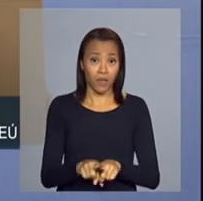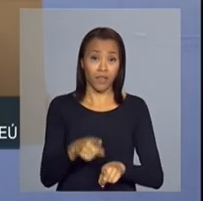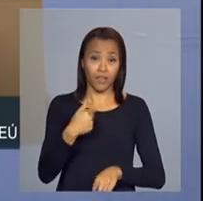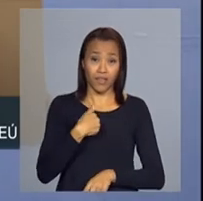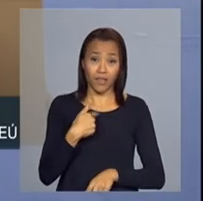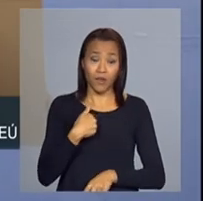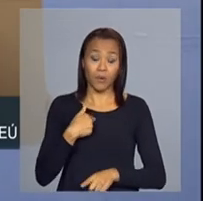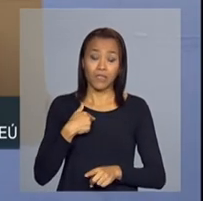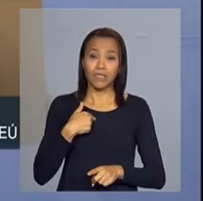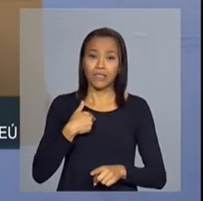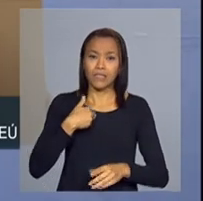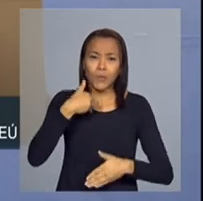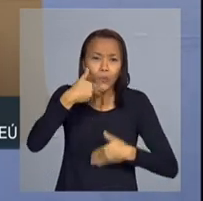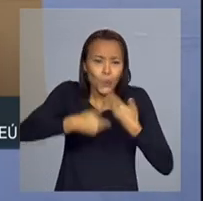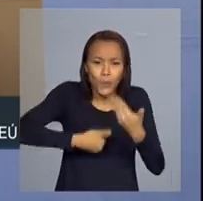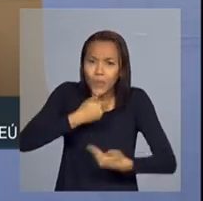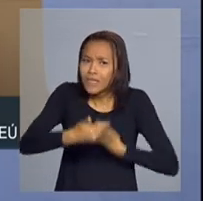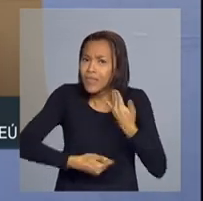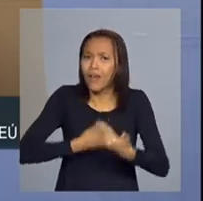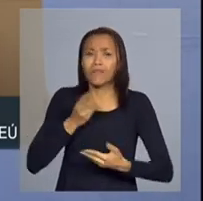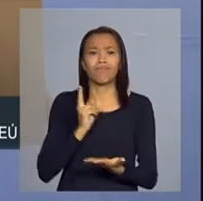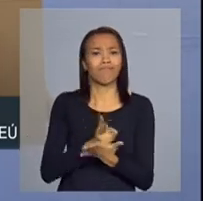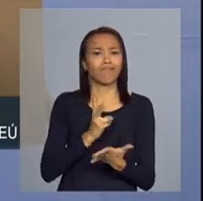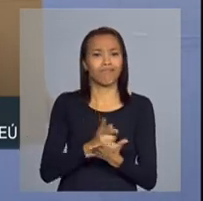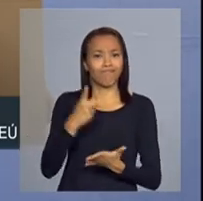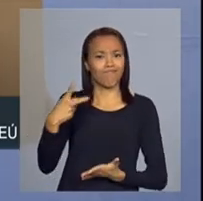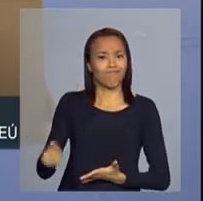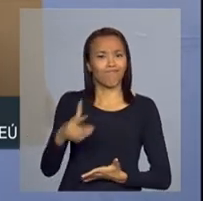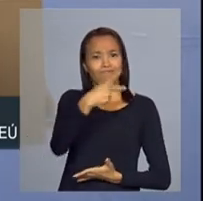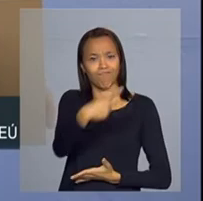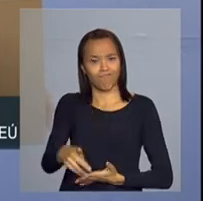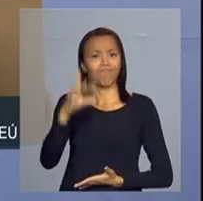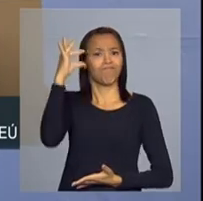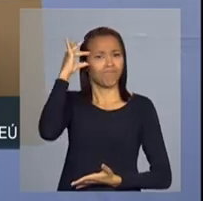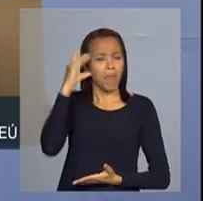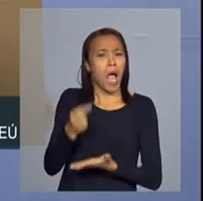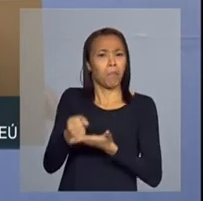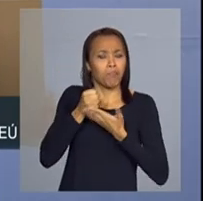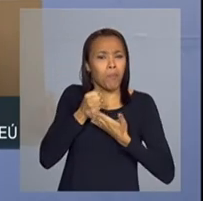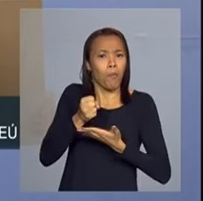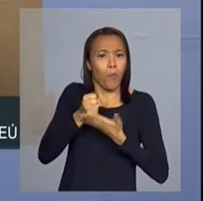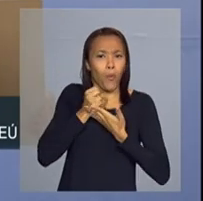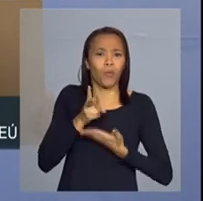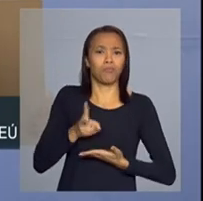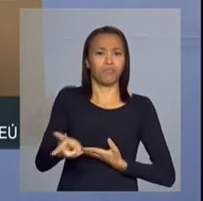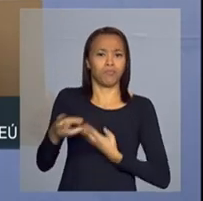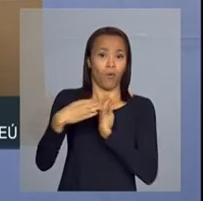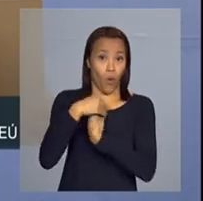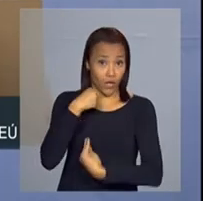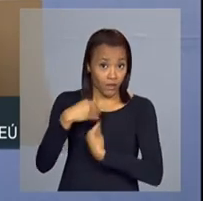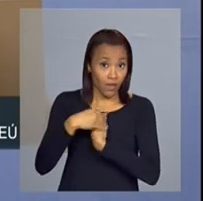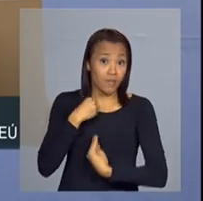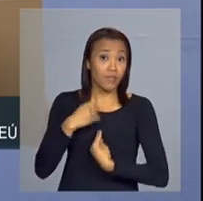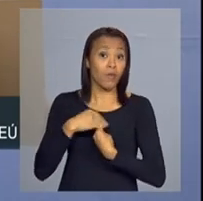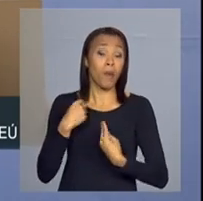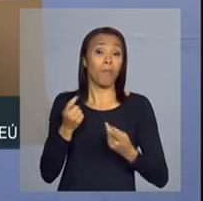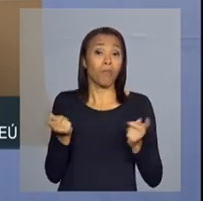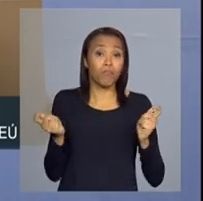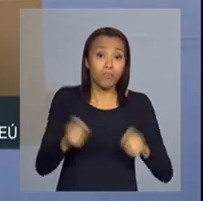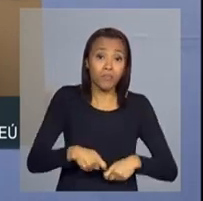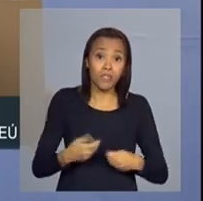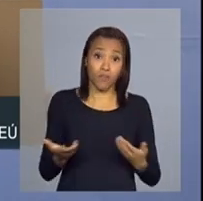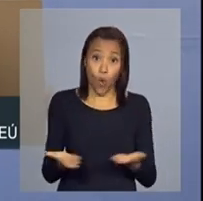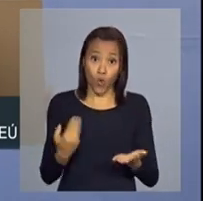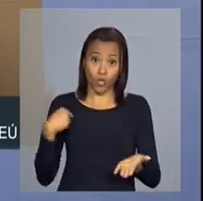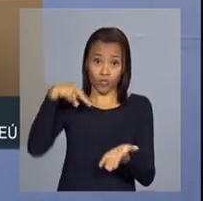tanta atenção da parte de Vossa Excelência, tanto apoio e tanta orientação, para poder chegar e